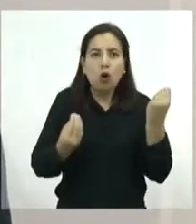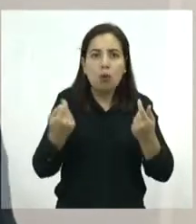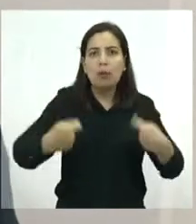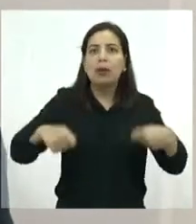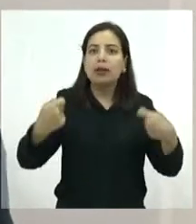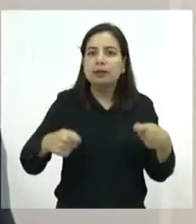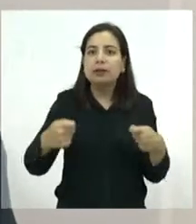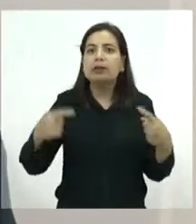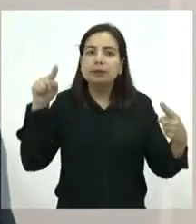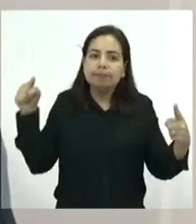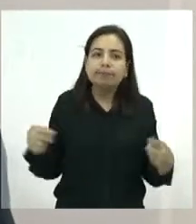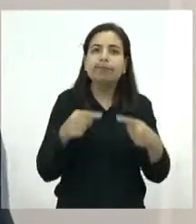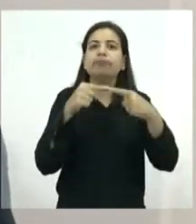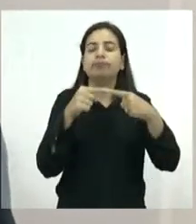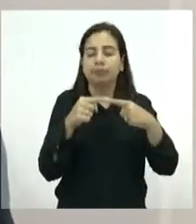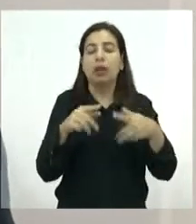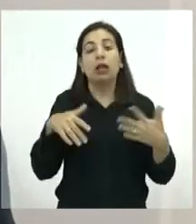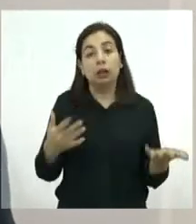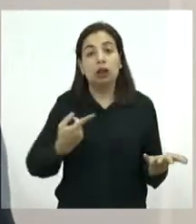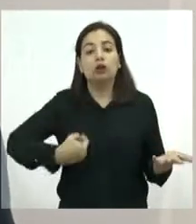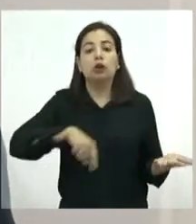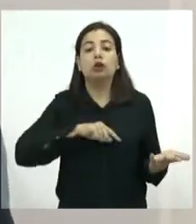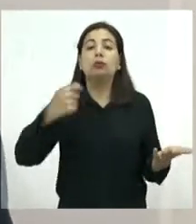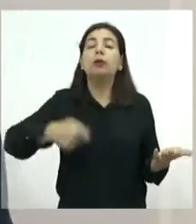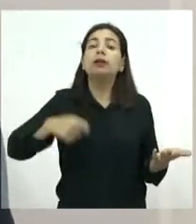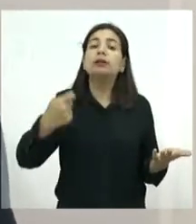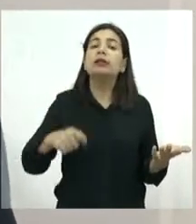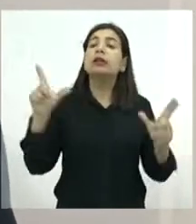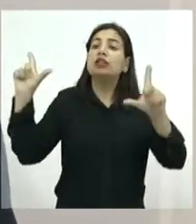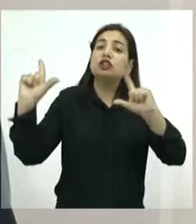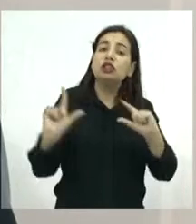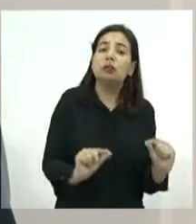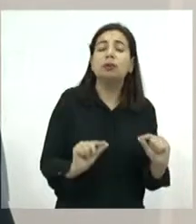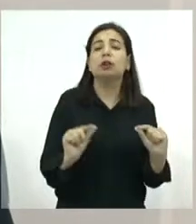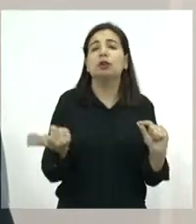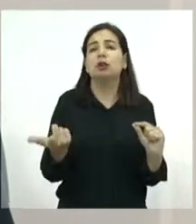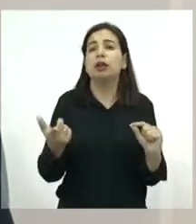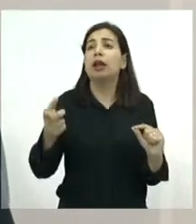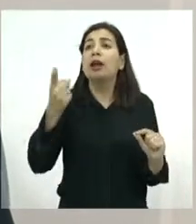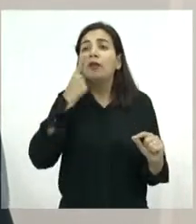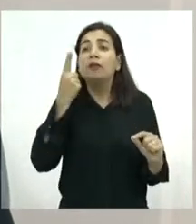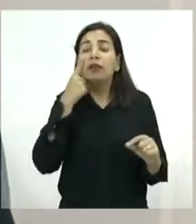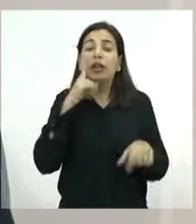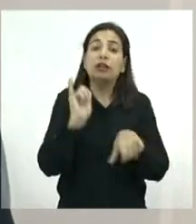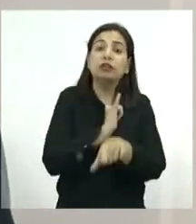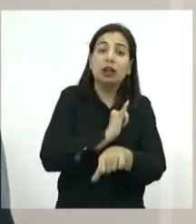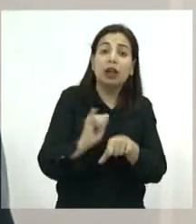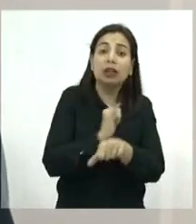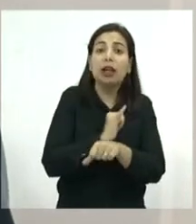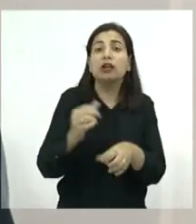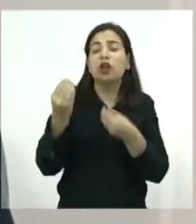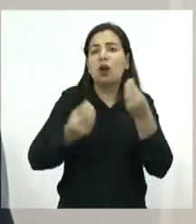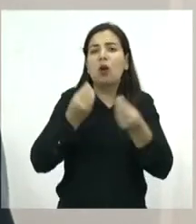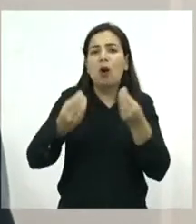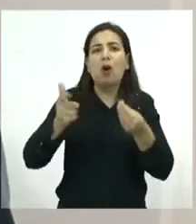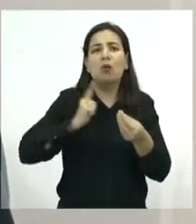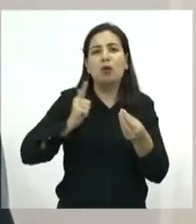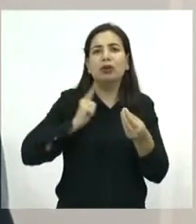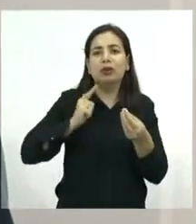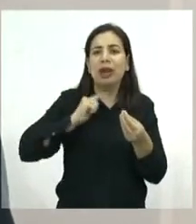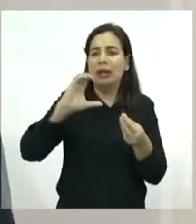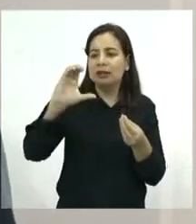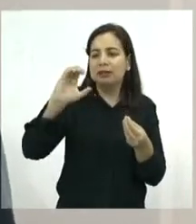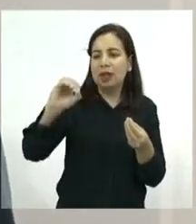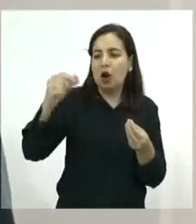nós chegamos à conclusão que nós precisávamos diminuir, ter alguma medida que diminuísse a emissão de